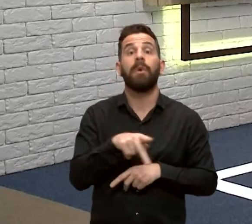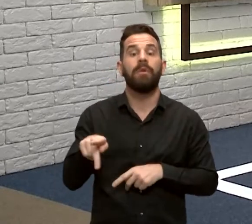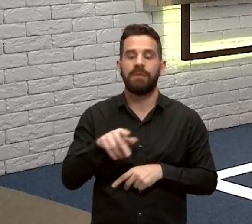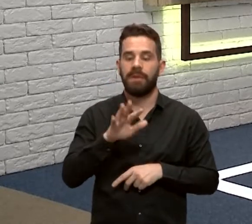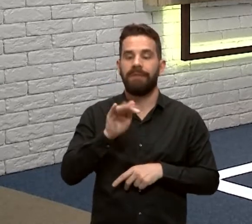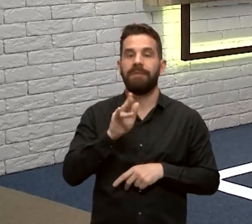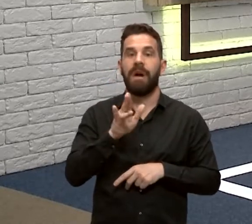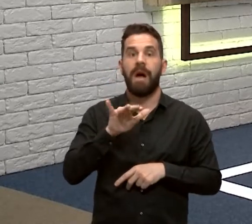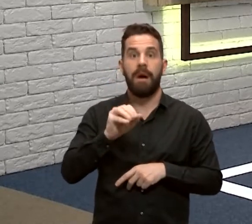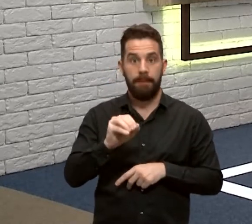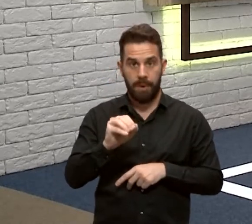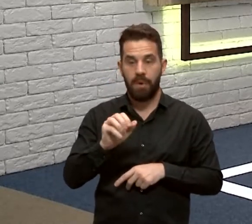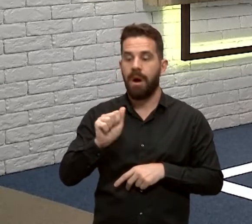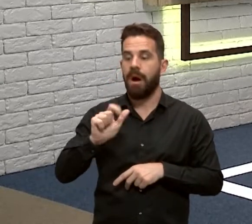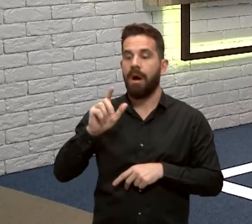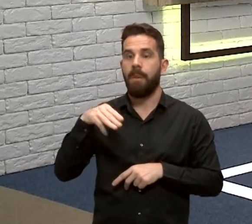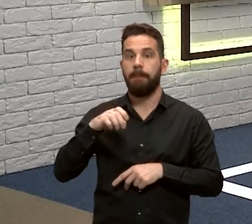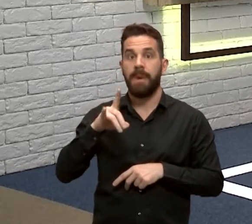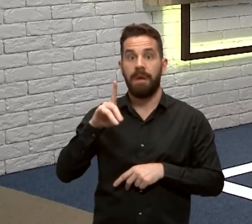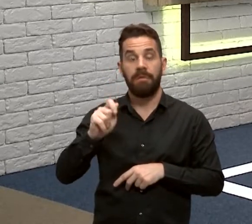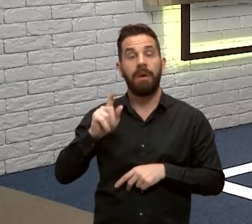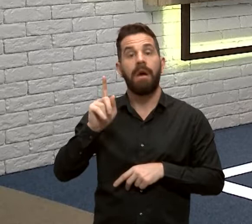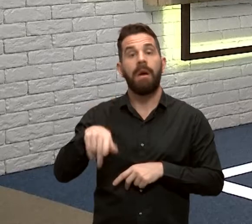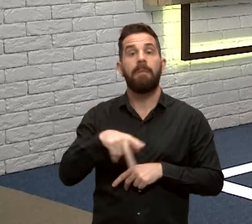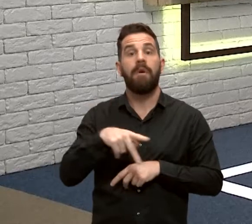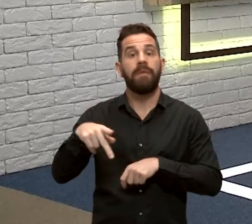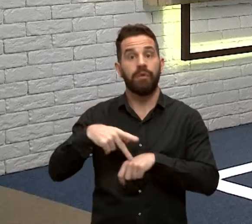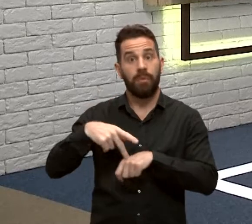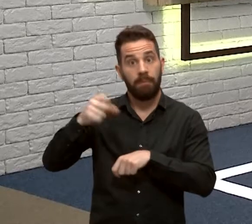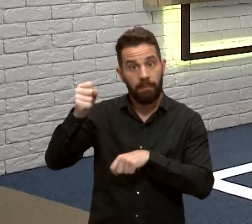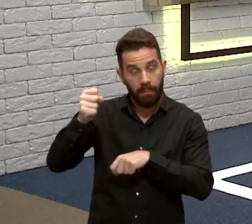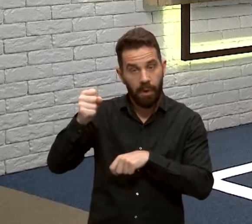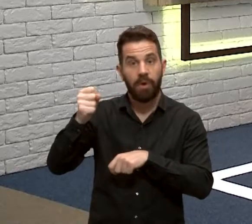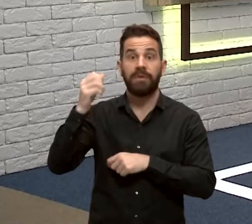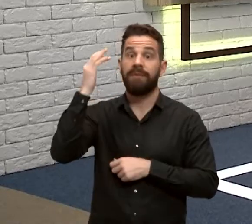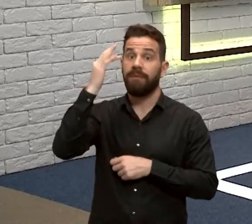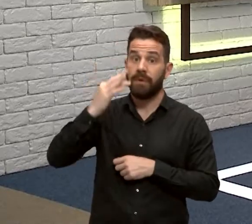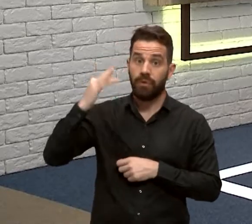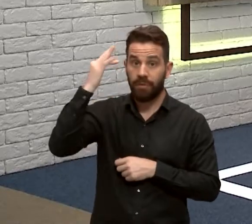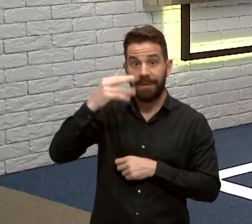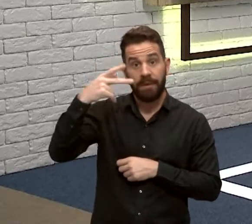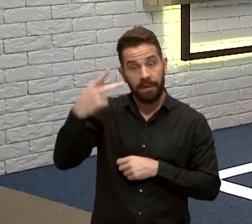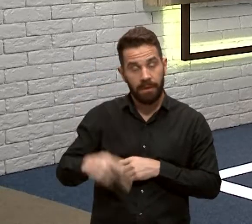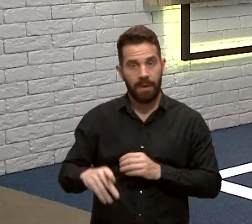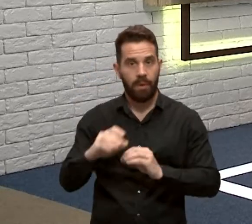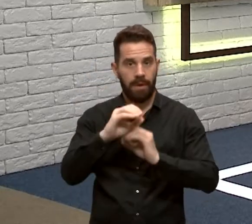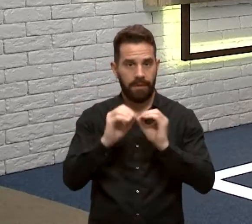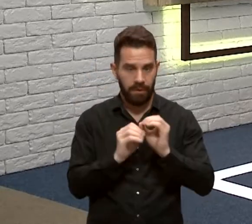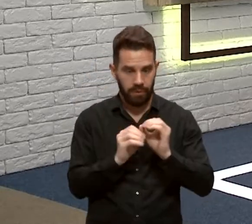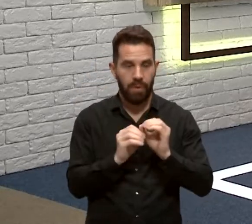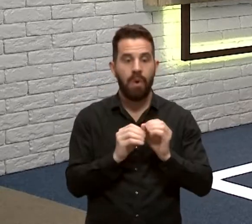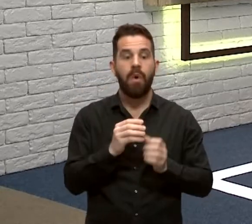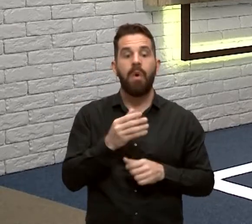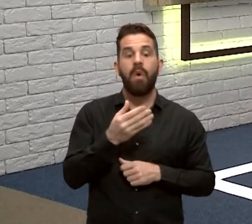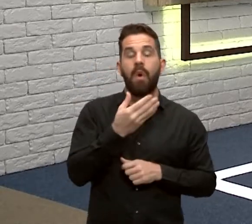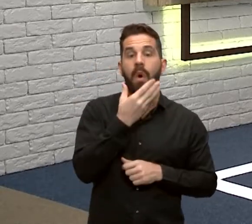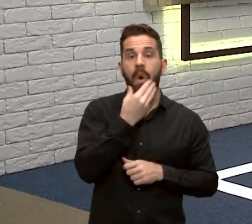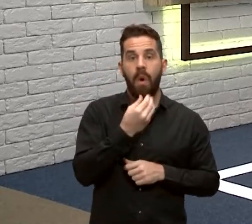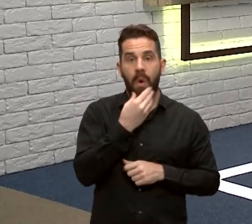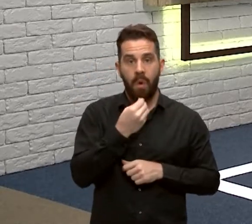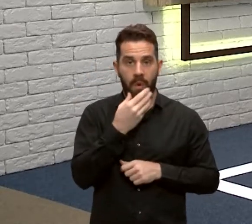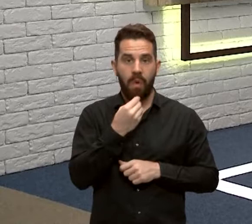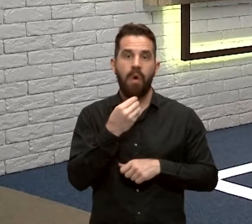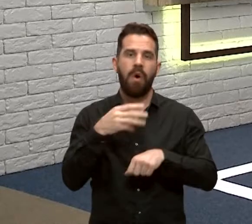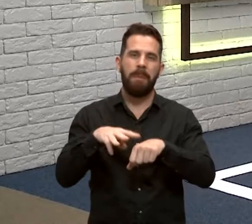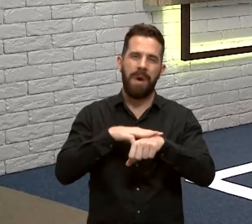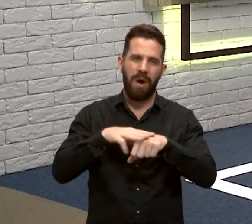Fábio Almeida, do programa de pós-graduação em filosofia da UFG. Ele é um homem de cabelos castanho escuro